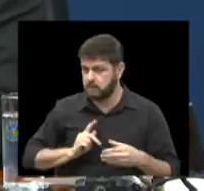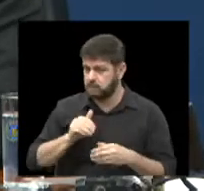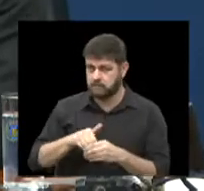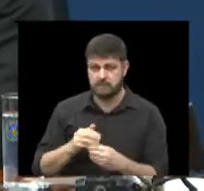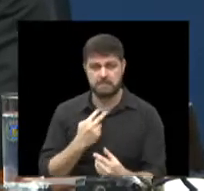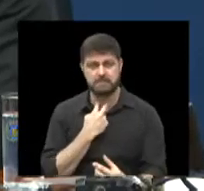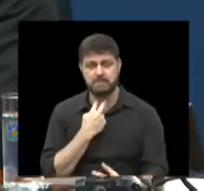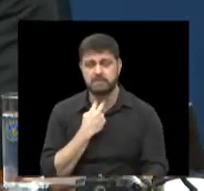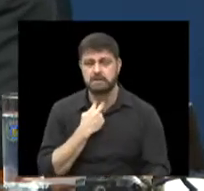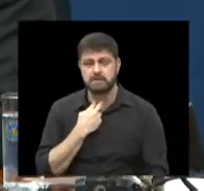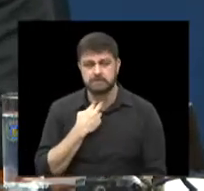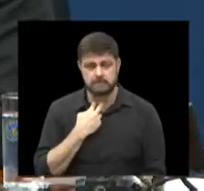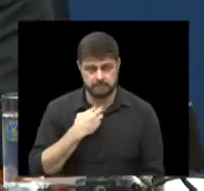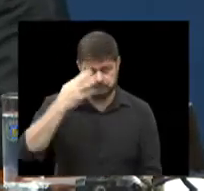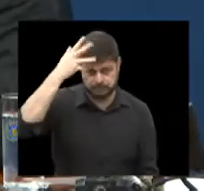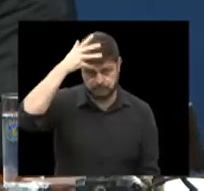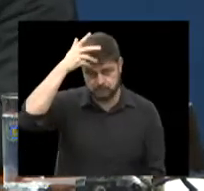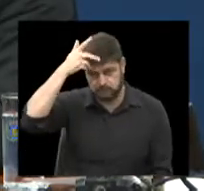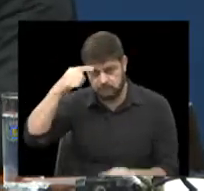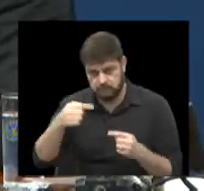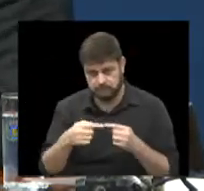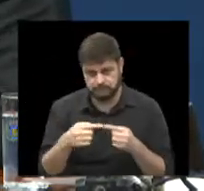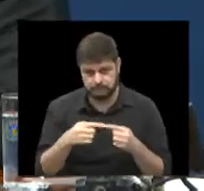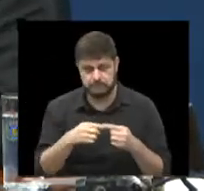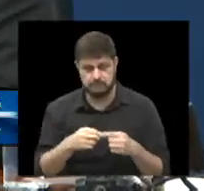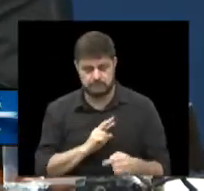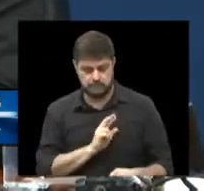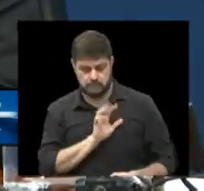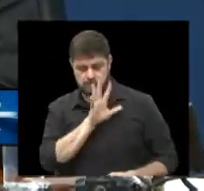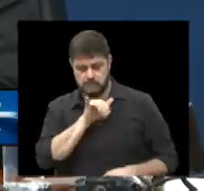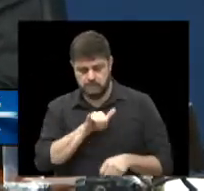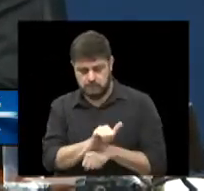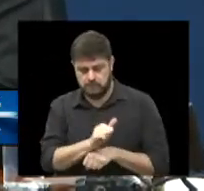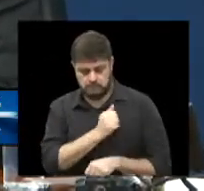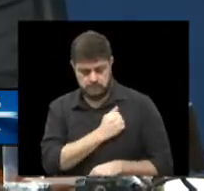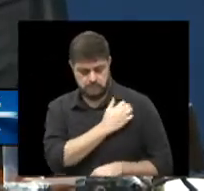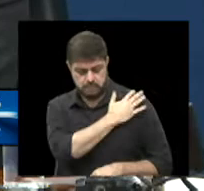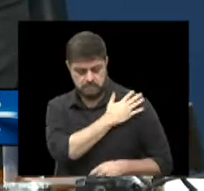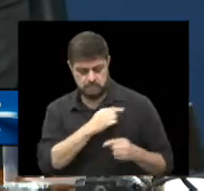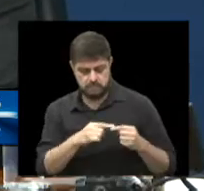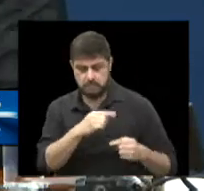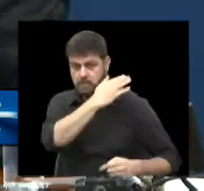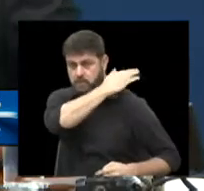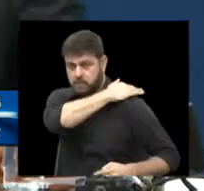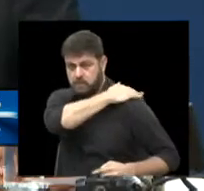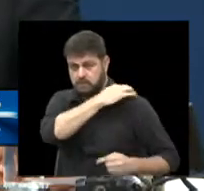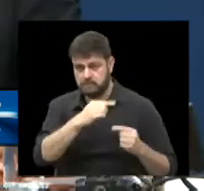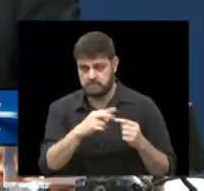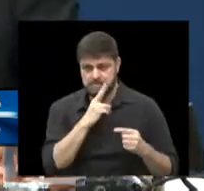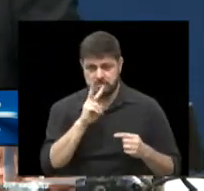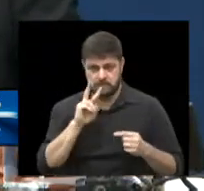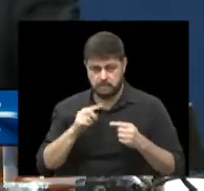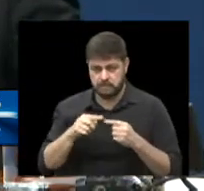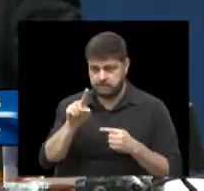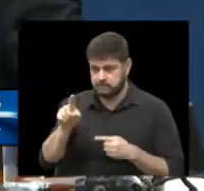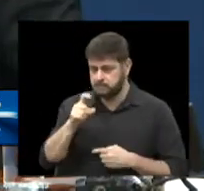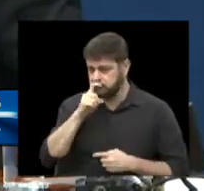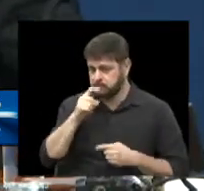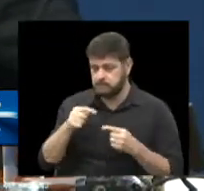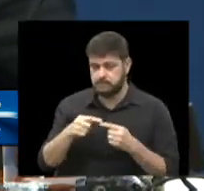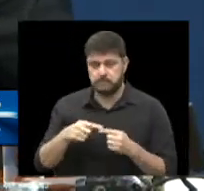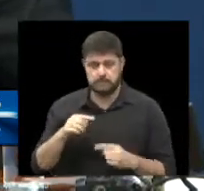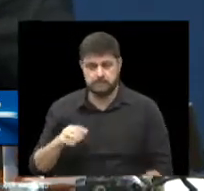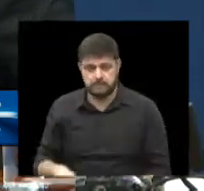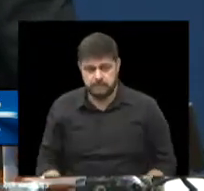não vota. Rodrigo da Farmadic, sim. Rubens Gás, ausente. Tenente Santini, sim. Tico Costa, sim. Vinícius Gratti, sim. Zé Carlos, sim.